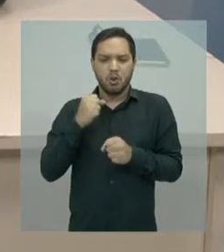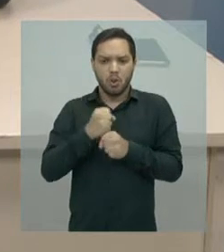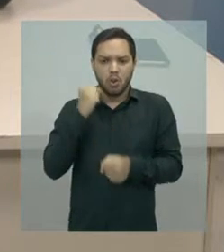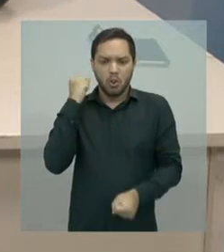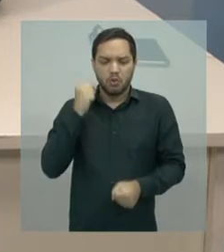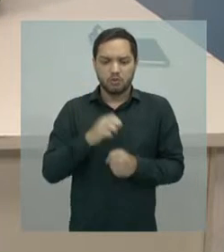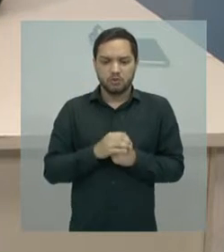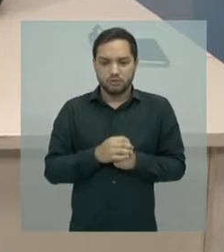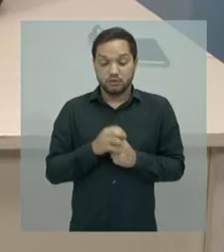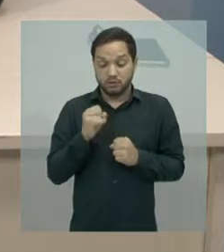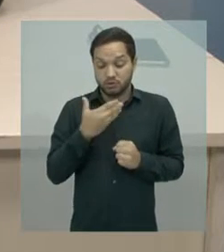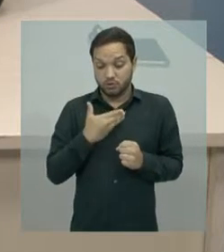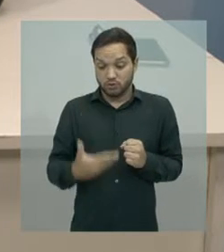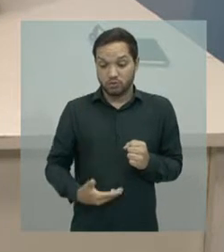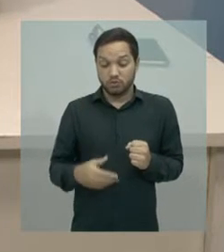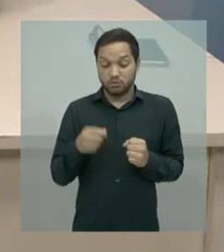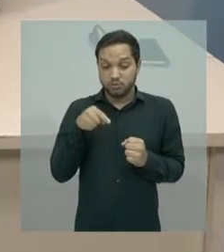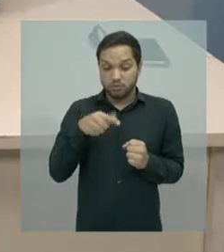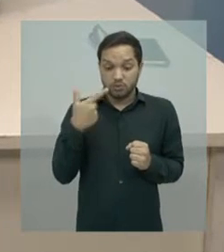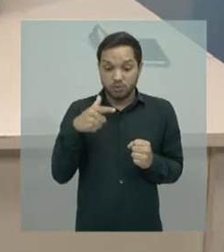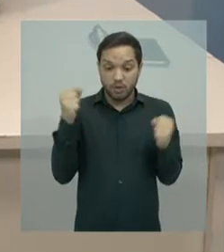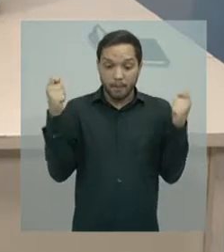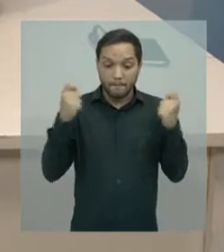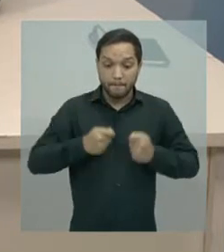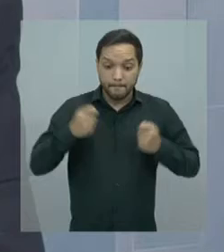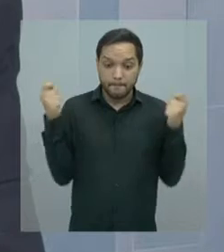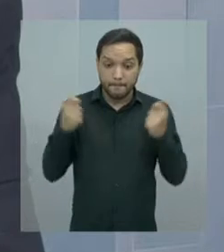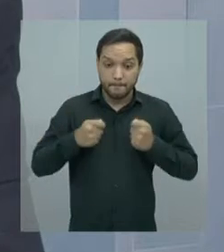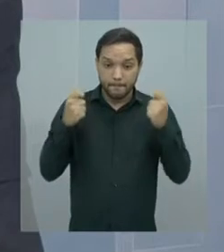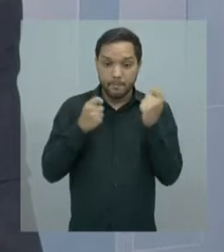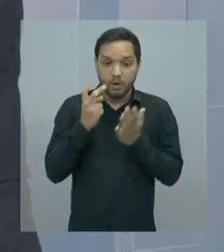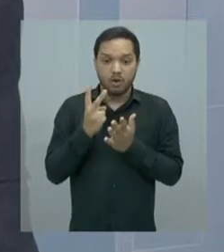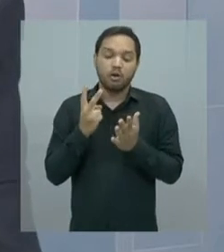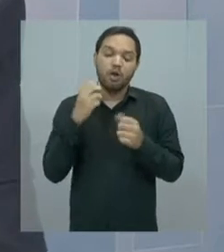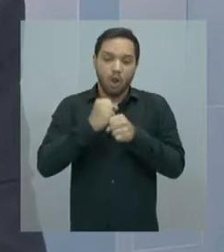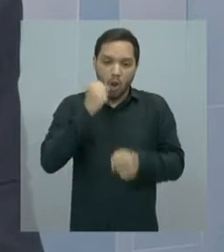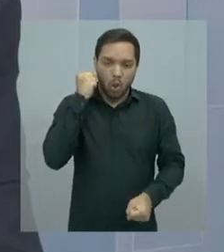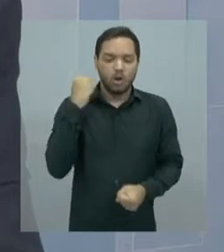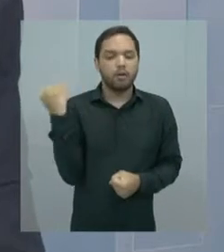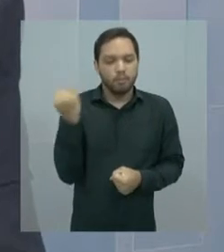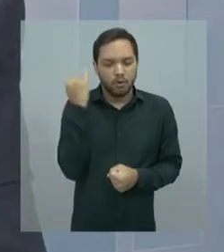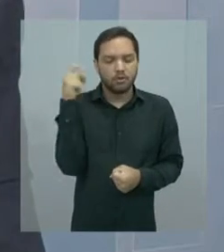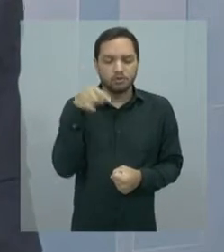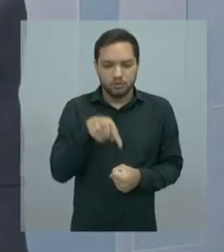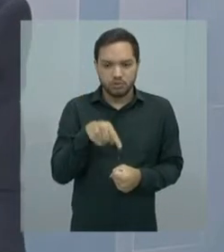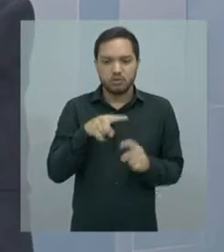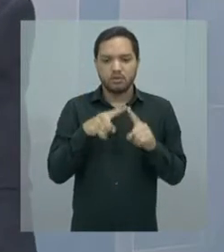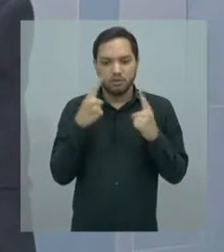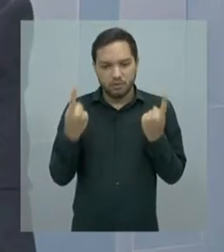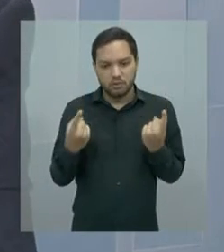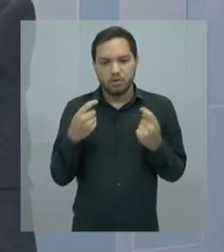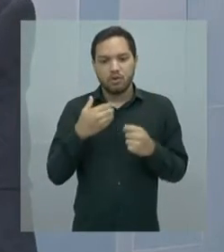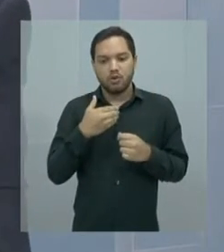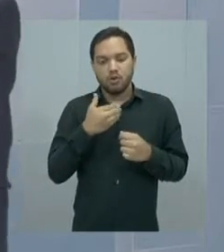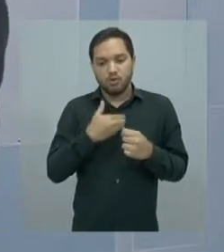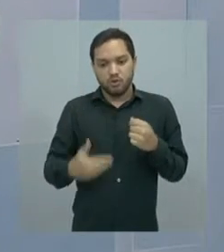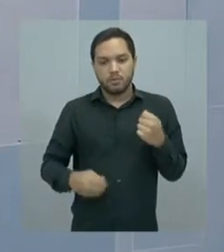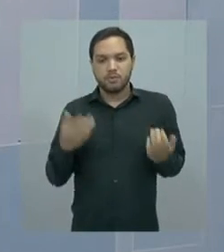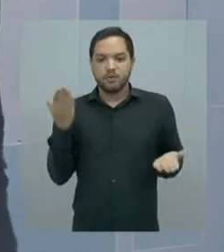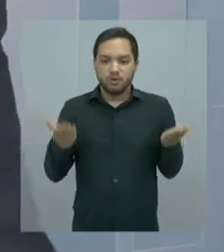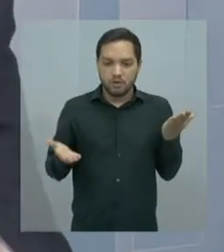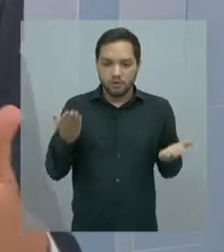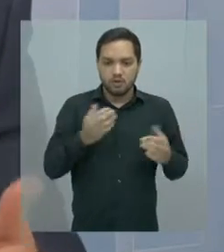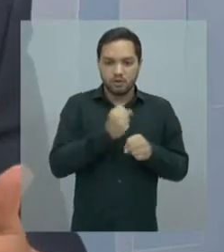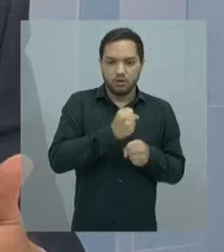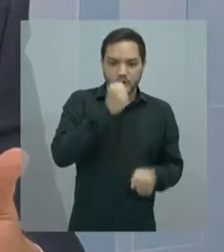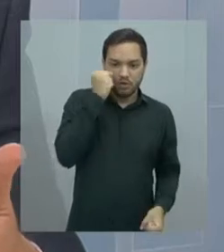não tiver uma capacidade de conter, o lucro é importante, o empresário é extremamente importante, mas tem que ter o Estado para equilibrar o que é lucro,